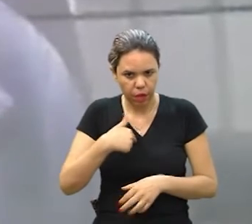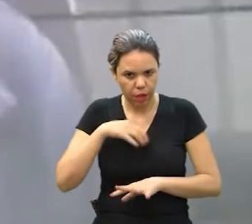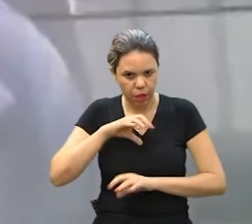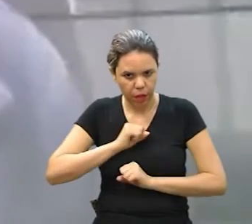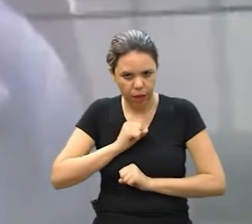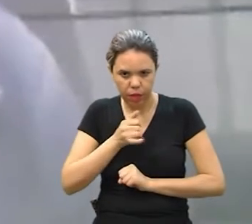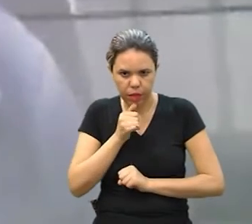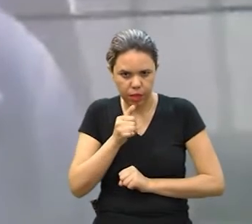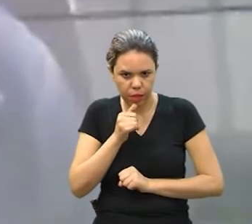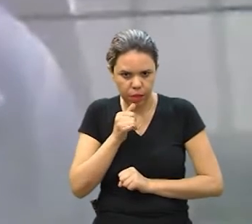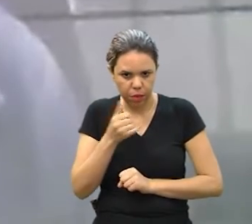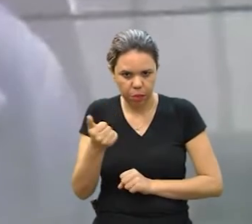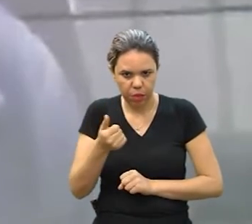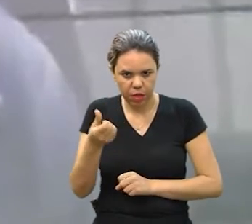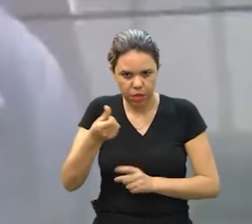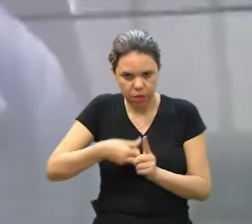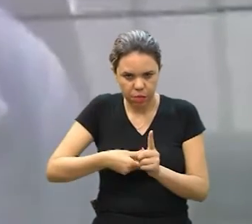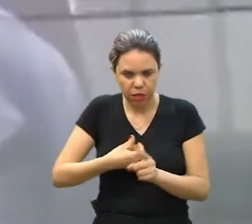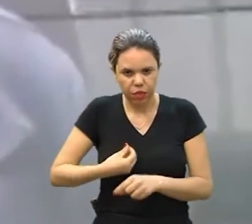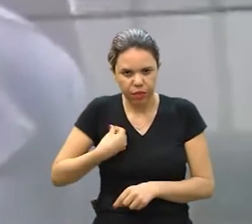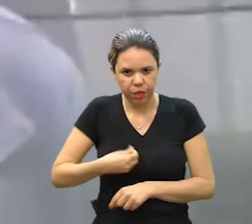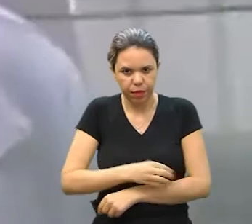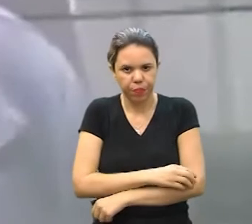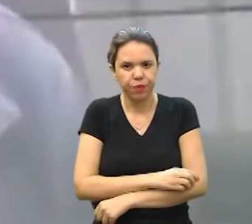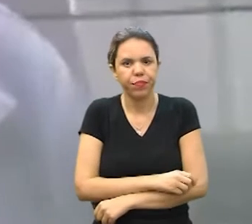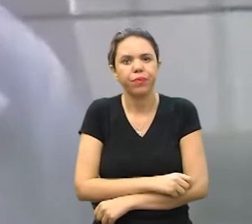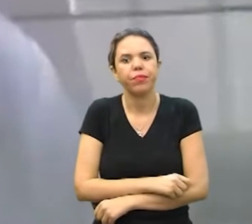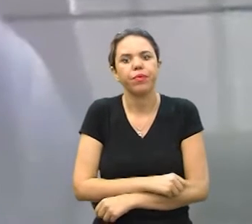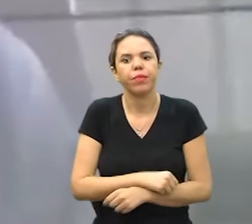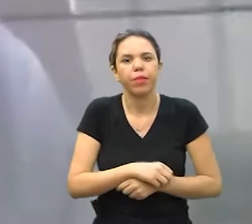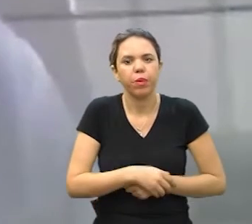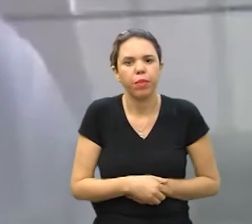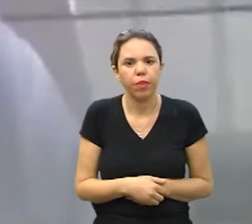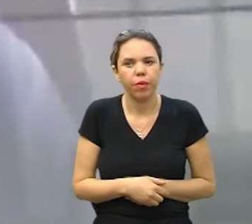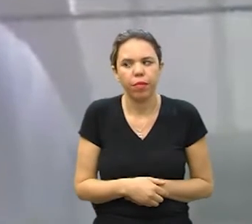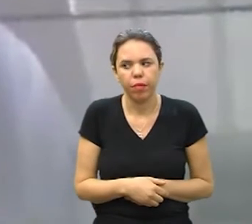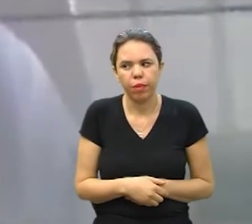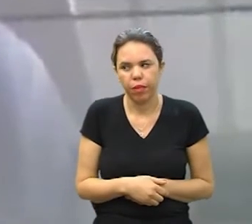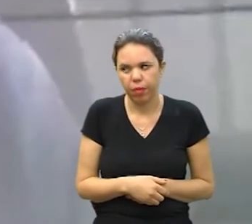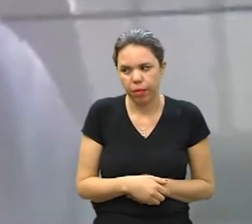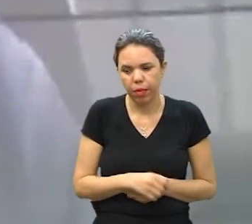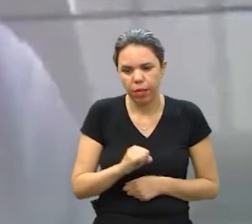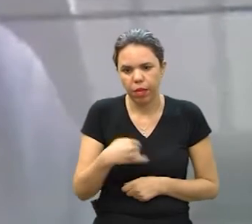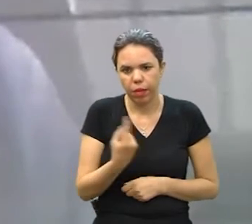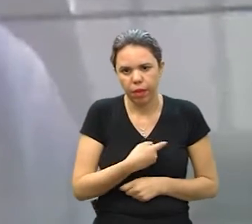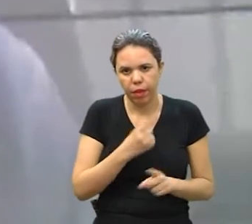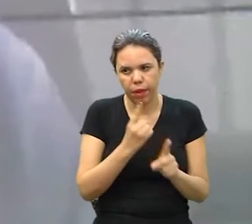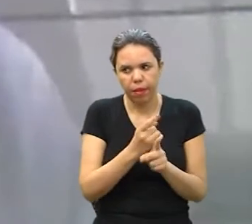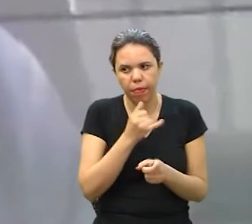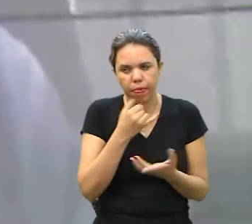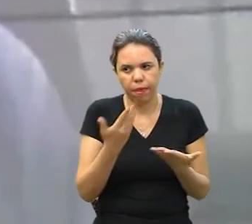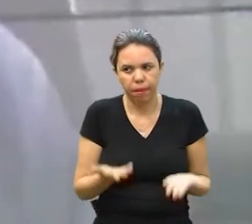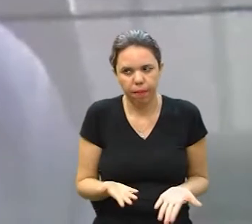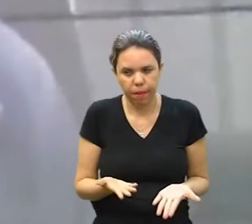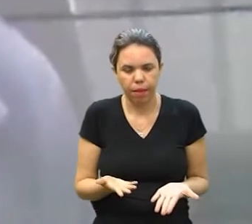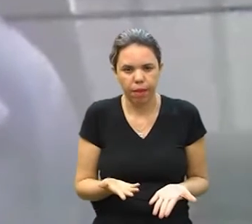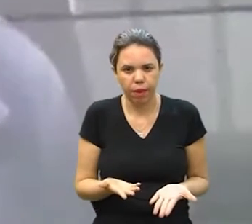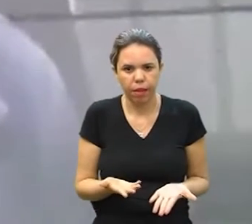teve. Então, por exemplo, nos primeiros 6 meses de vida, não é? Se a gente